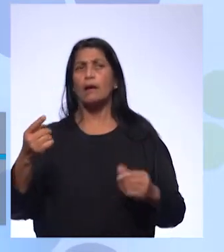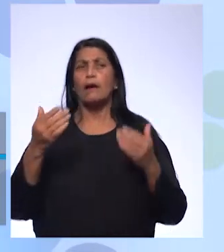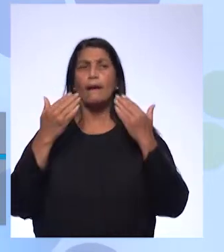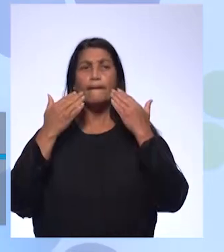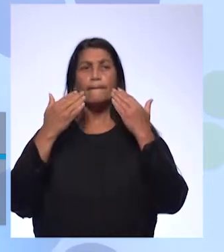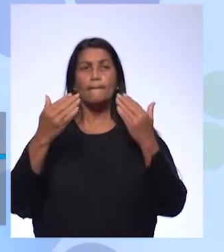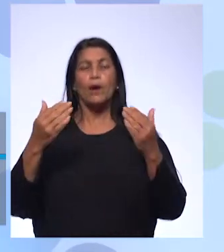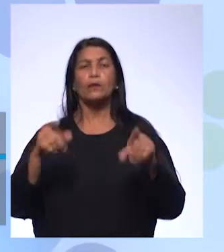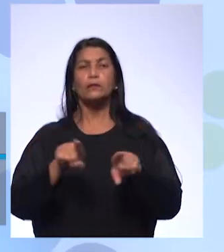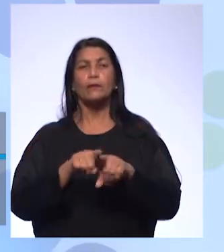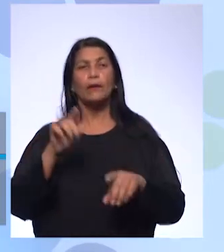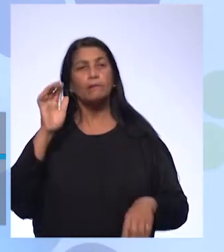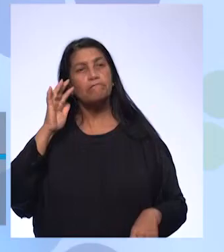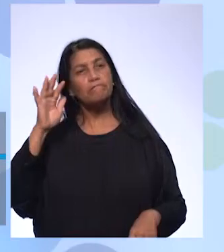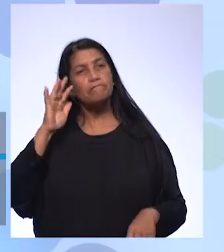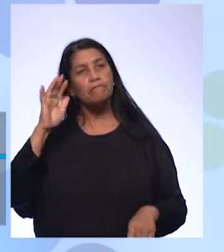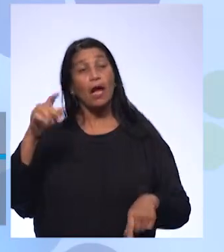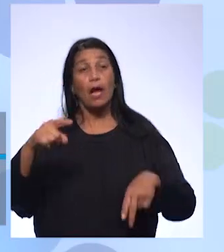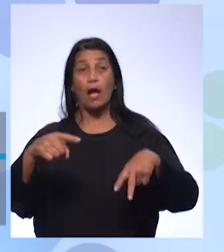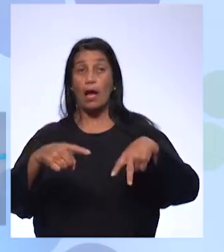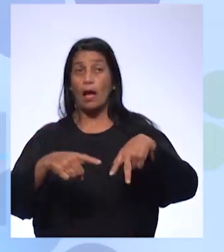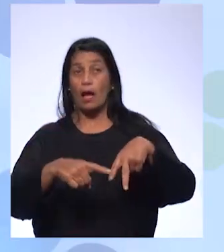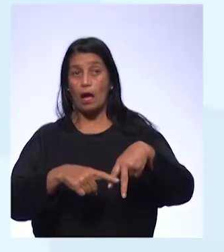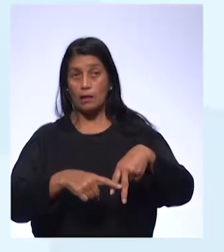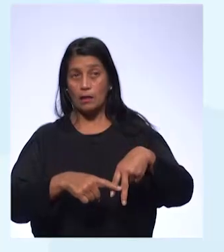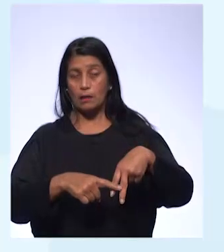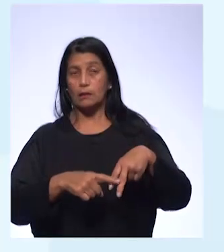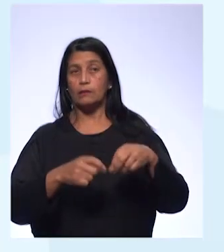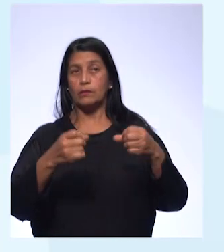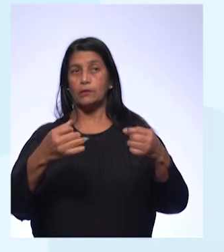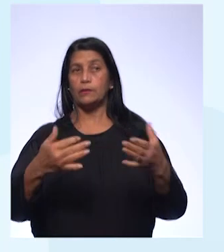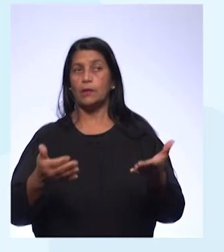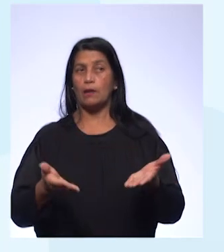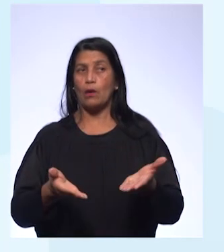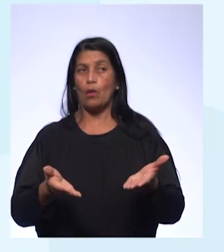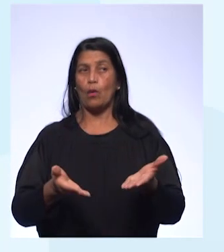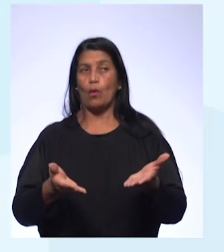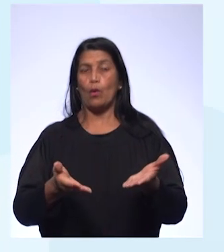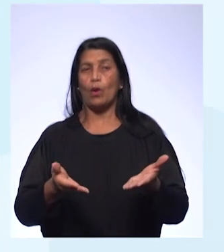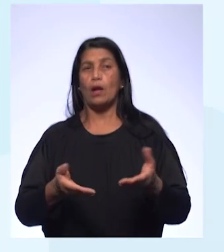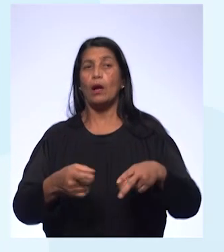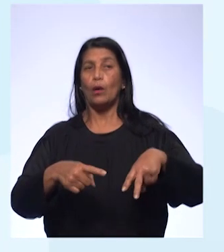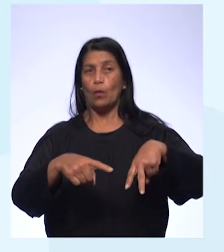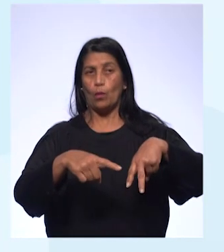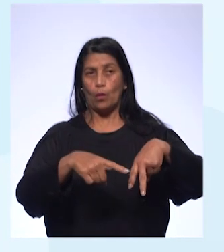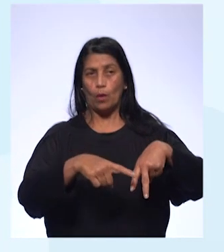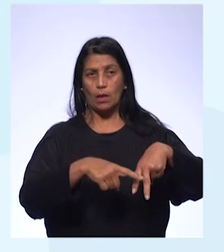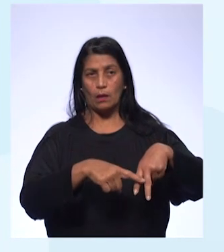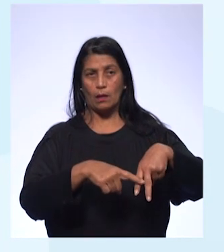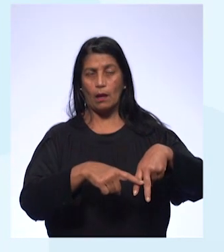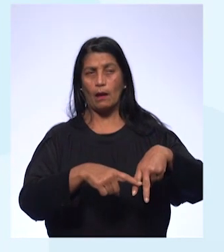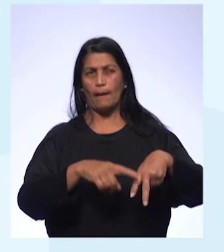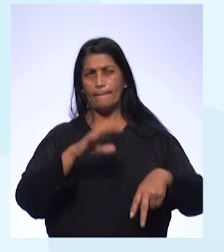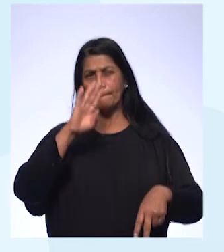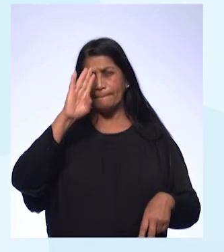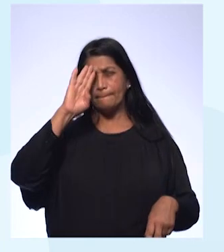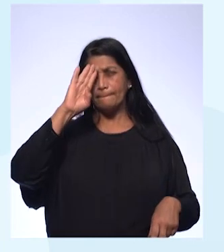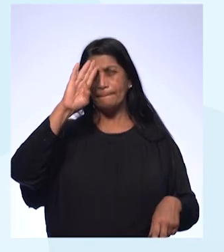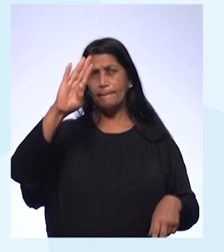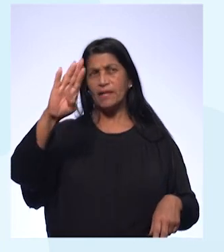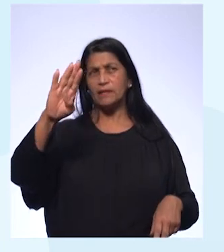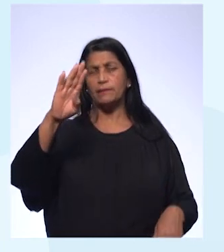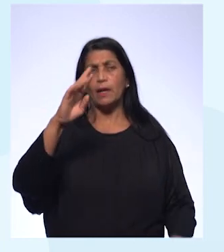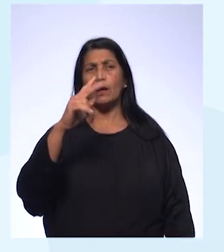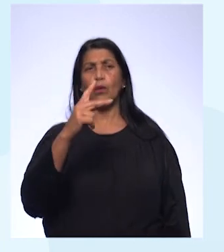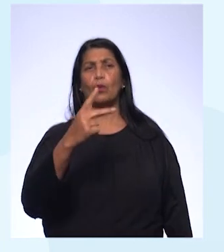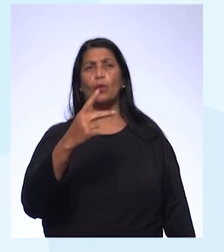outra teoria, que é o anarquismo, que a gente vai dar uma olhadinha agora. O anarquismo, né, tem como principal expoente o Proudhon.